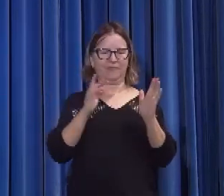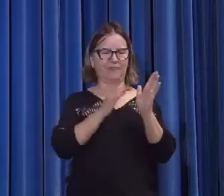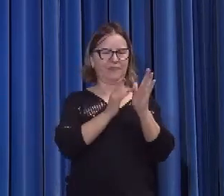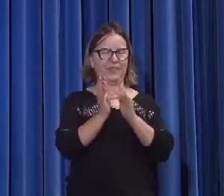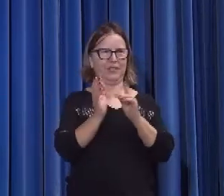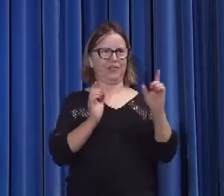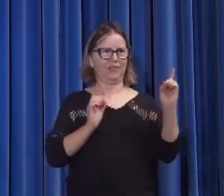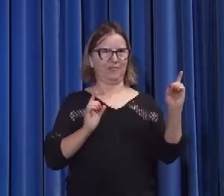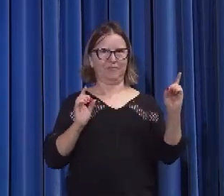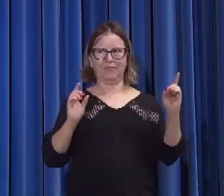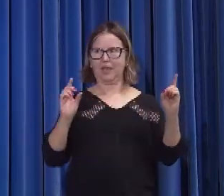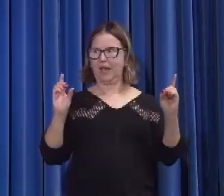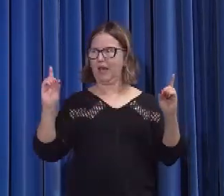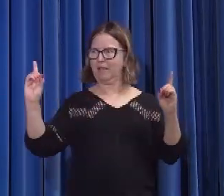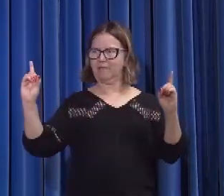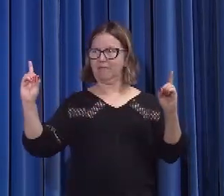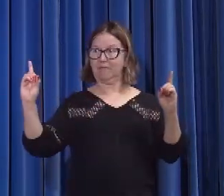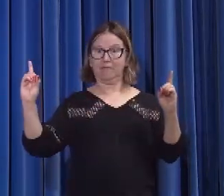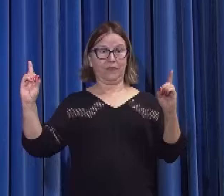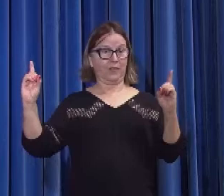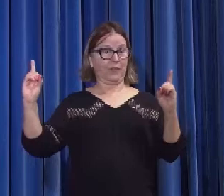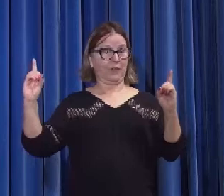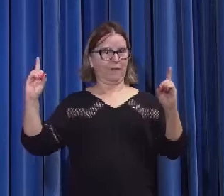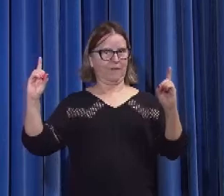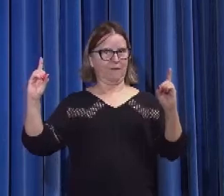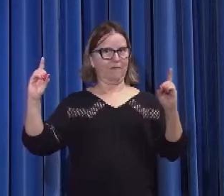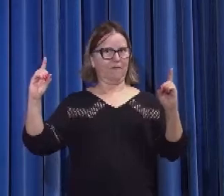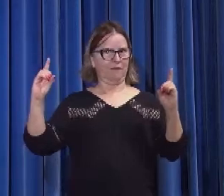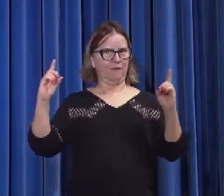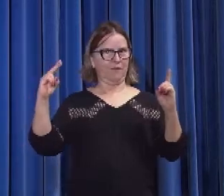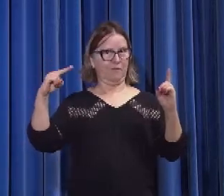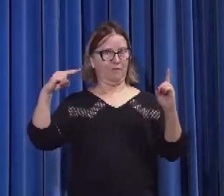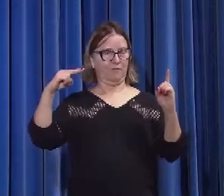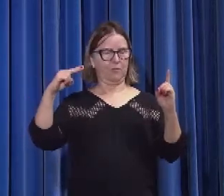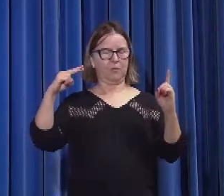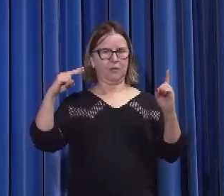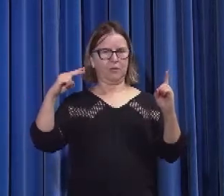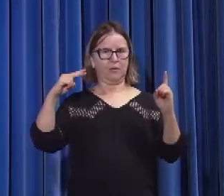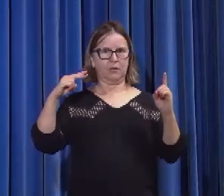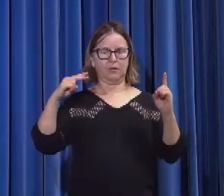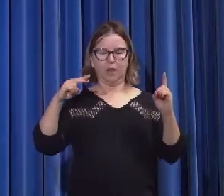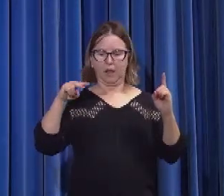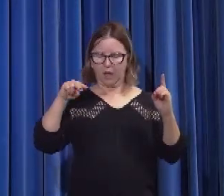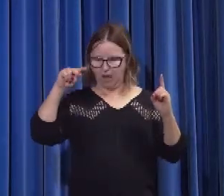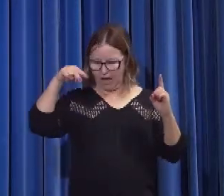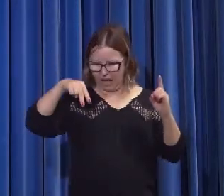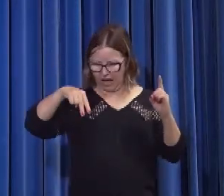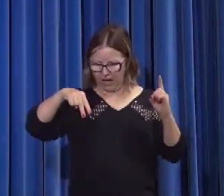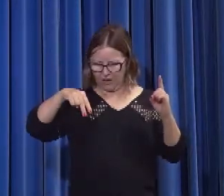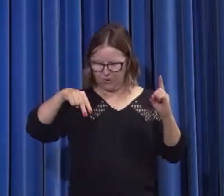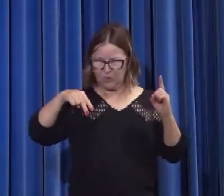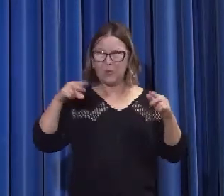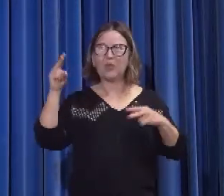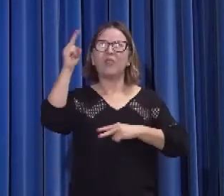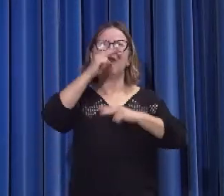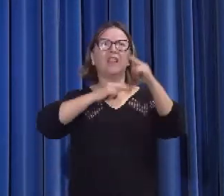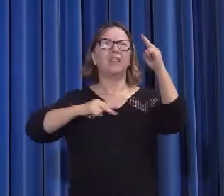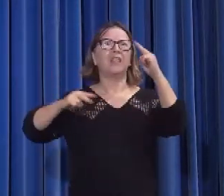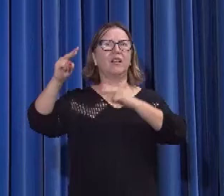Não está aí no boletim, eu vou ler aqui para vocês, Mateus 14:30. Reparando, porém, na força do vento,